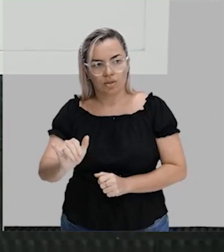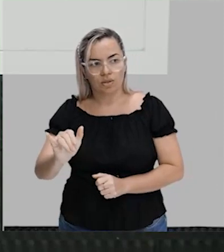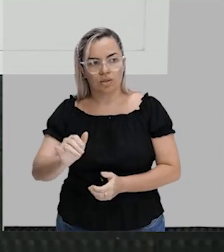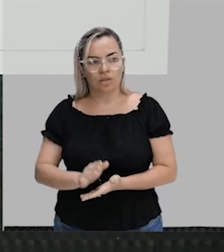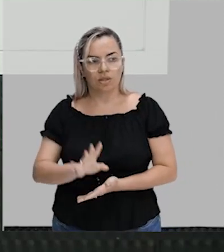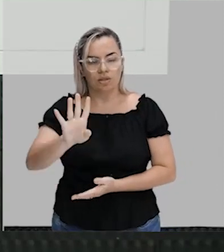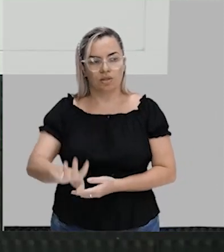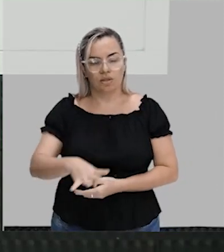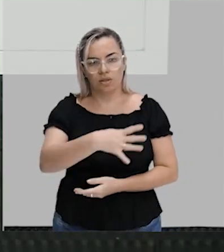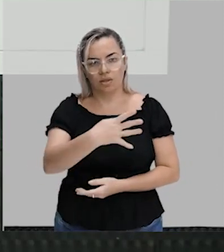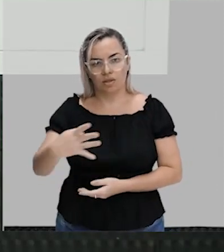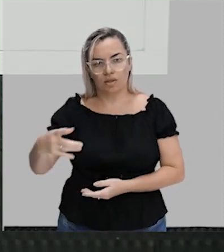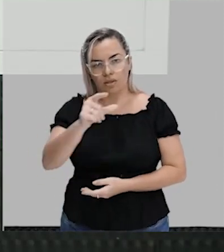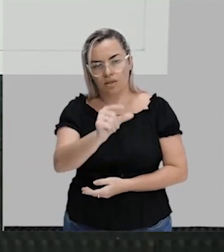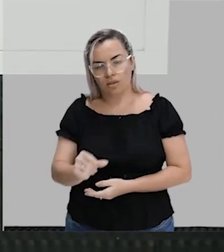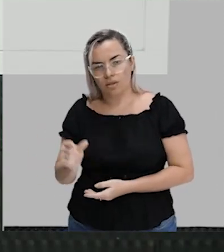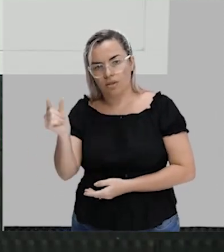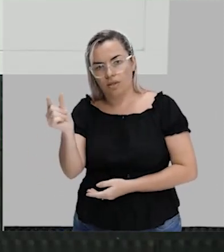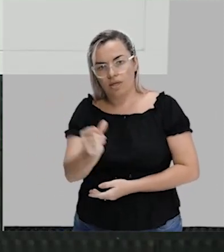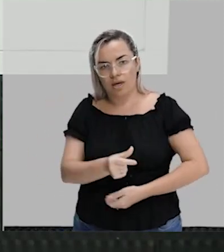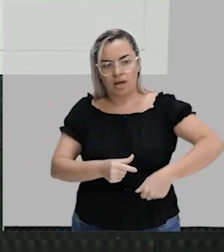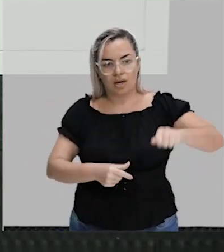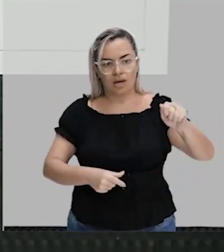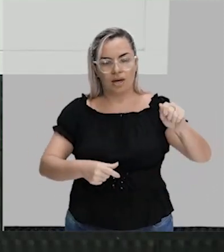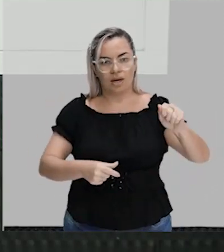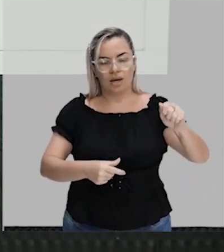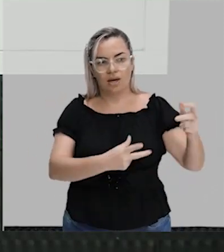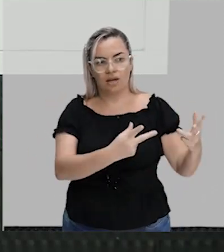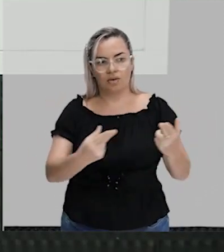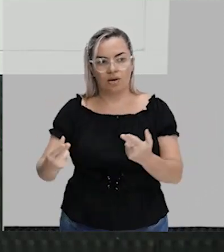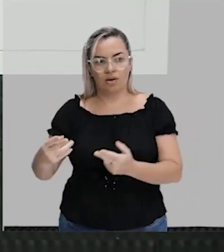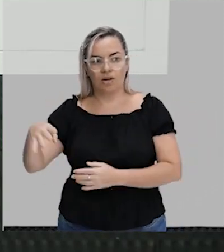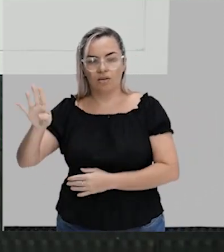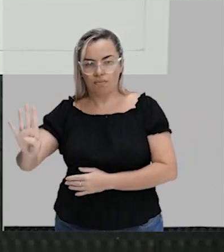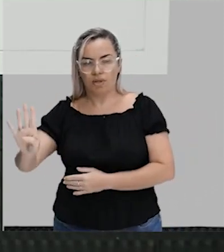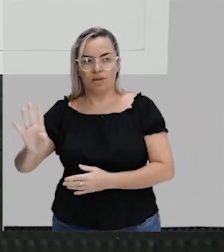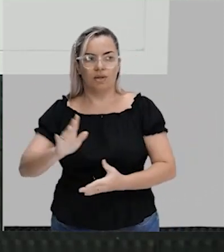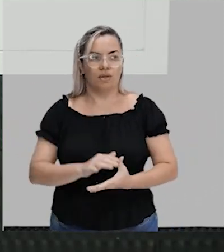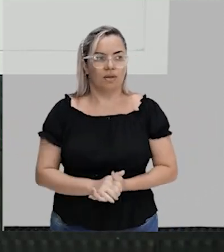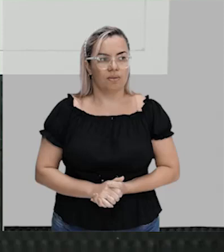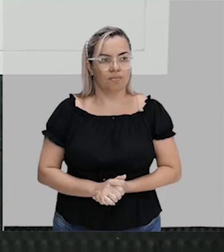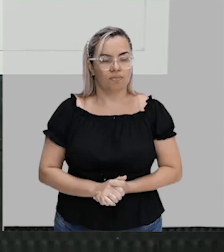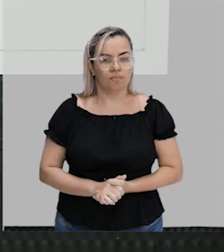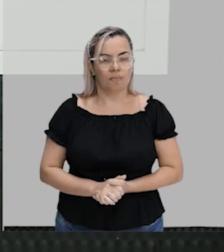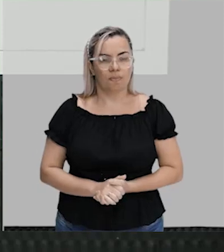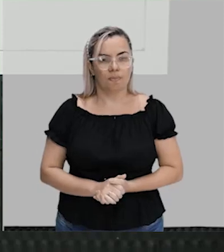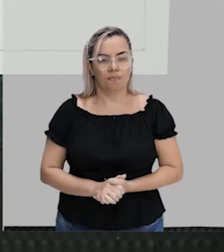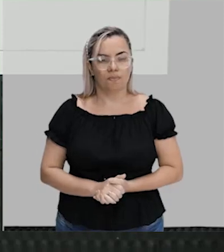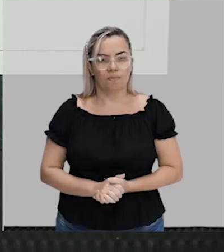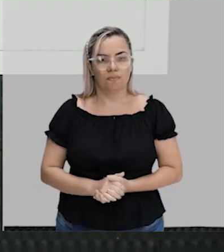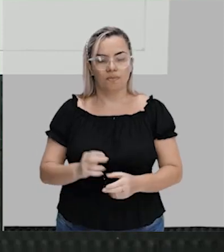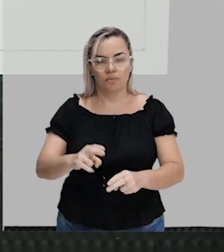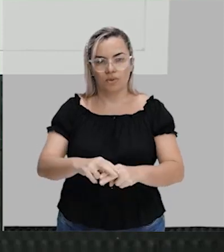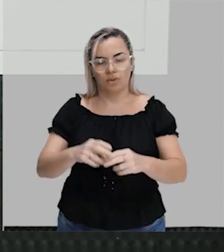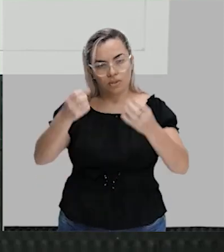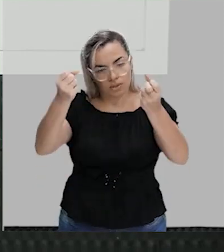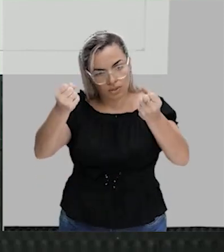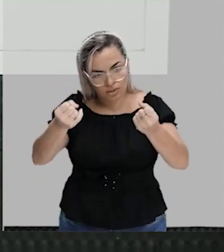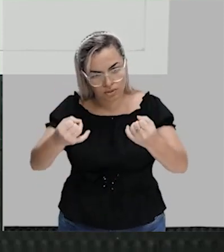a matriz a formada pelos elementos 5x -